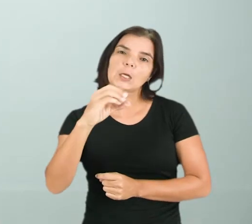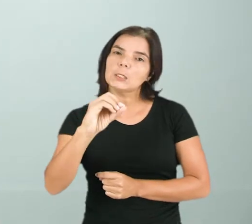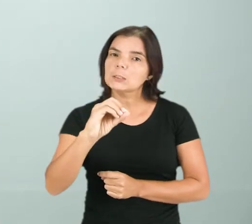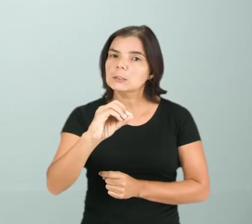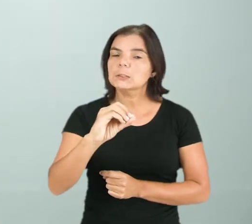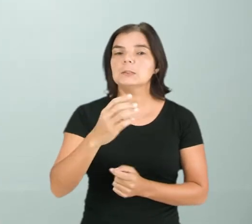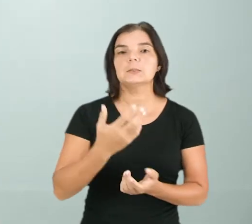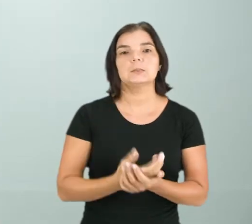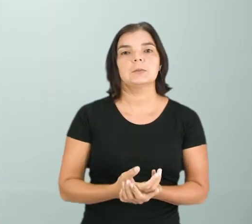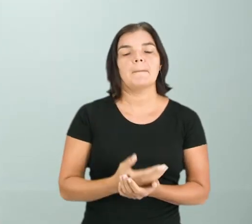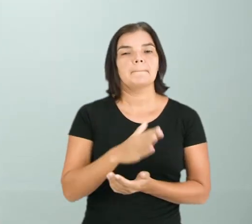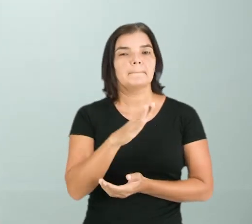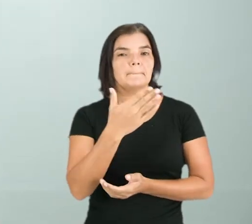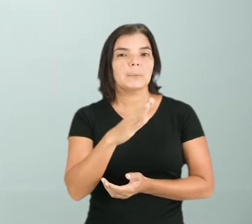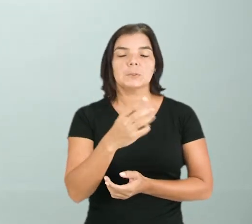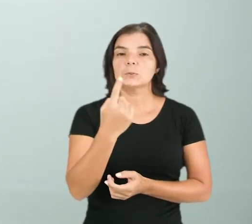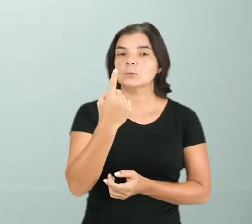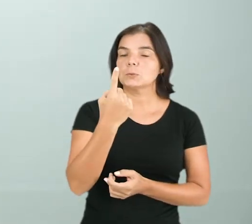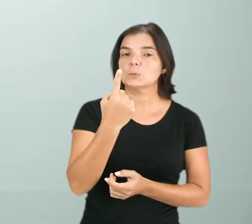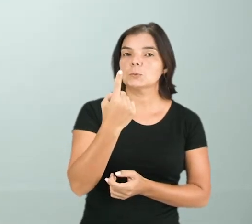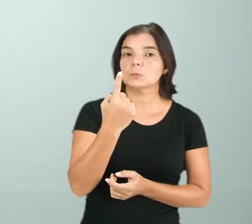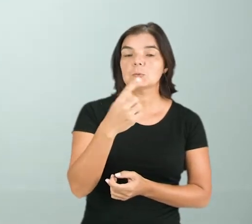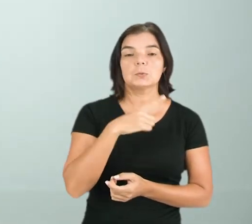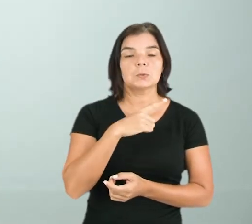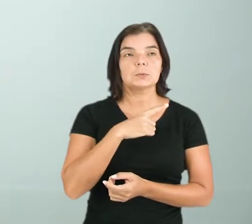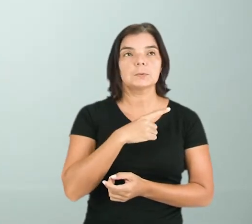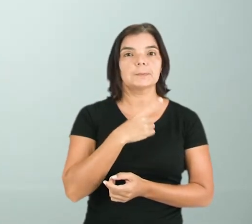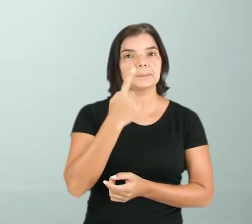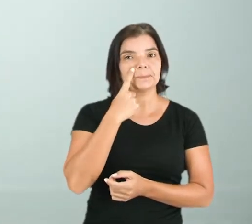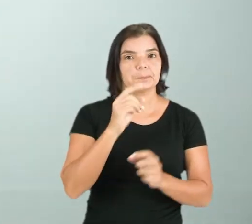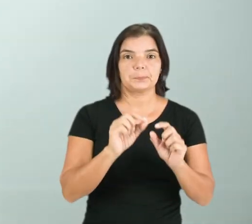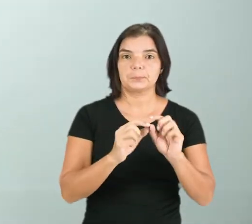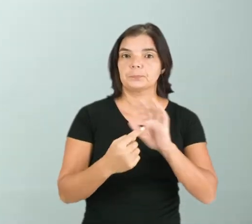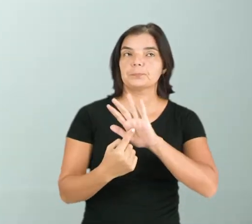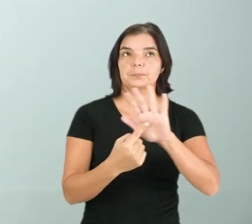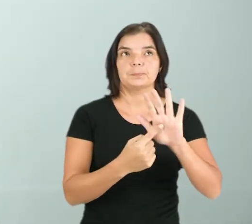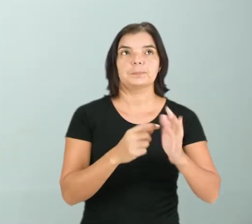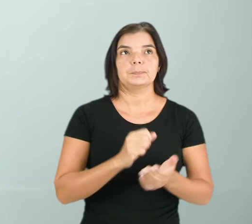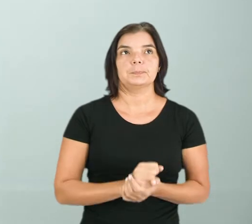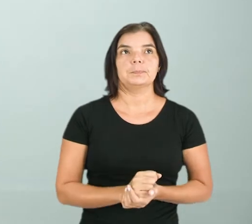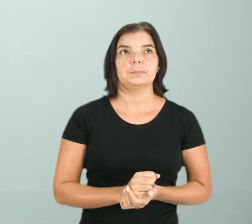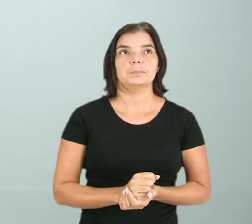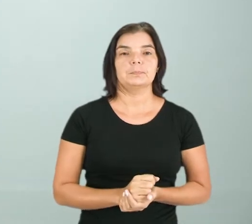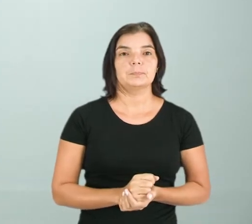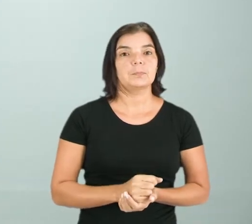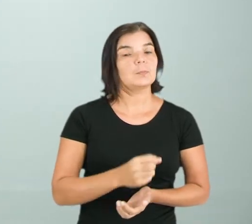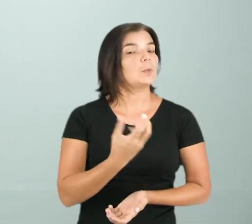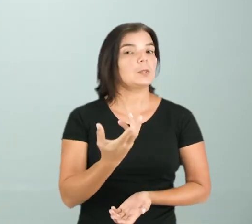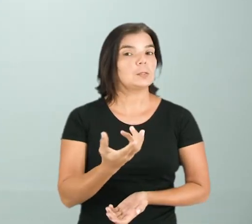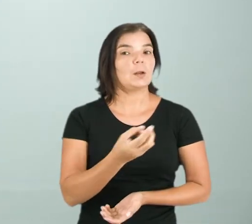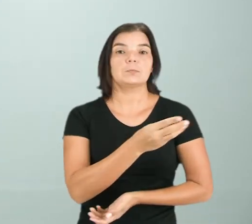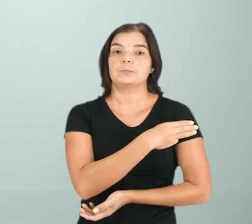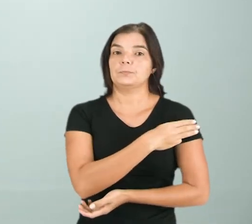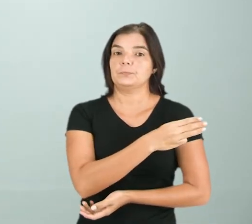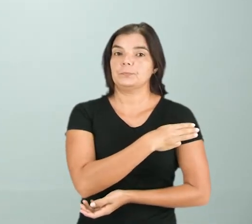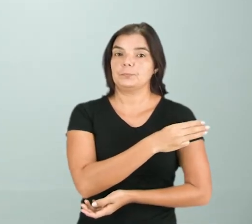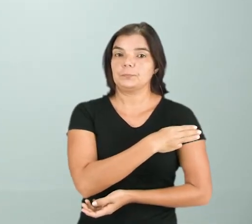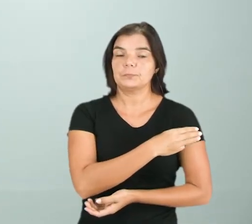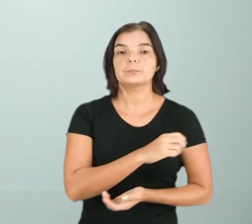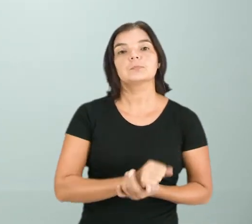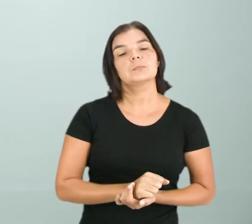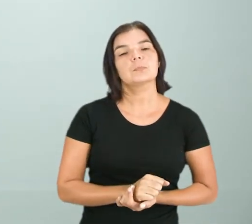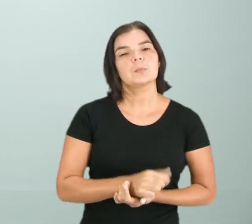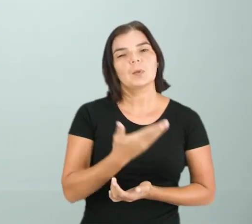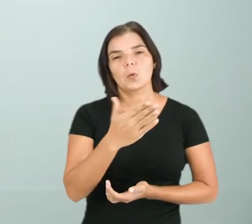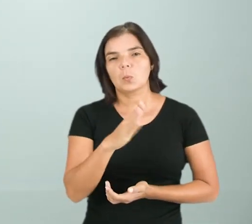m. Aproximadamente, ó, você tem, deixa eu mostrar aqui para você mais ou menos, ó. Você está no 3º ano, né? Então você vai